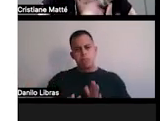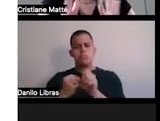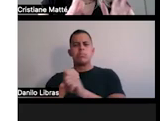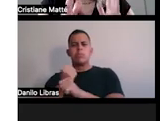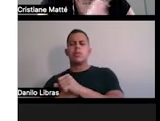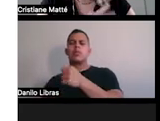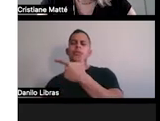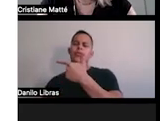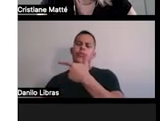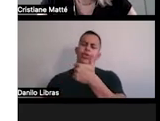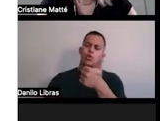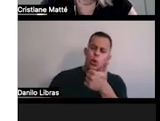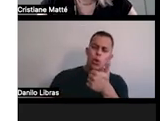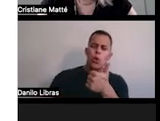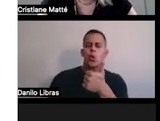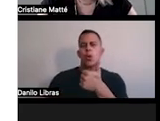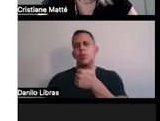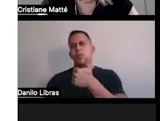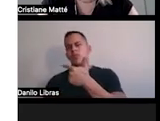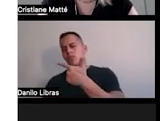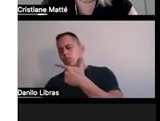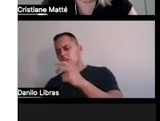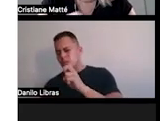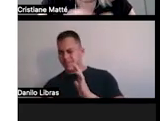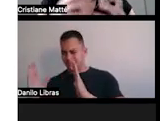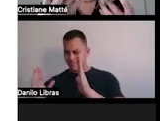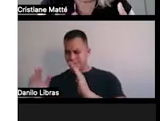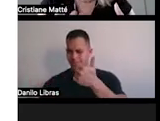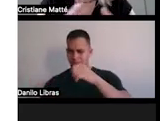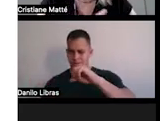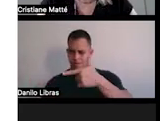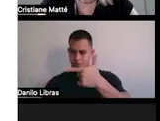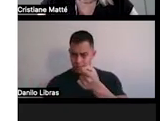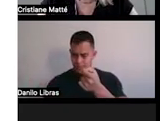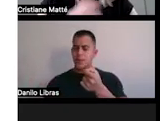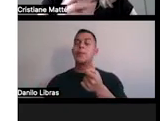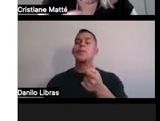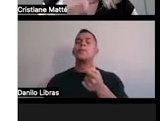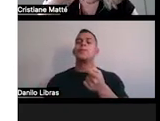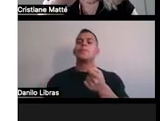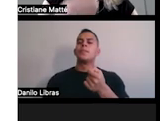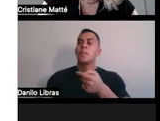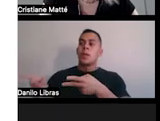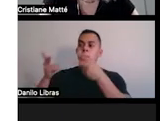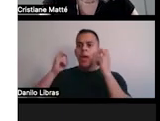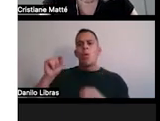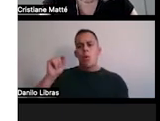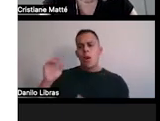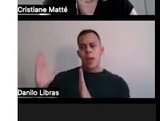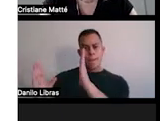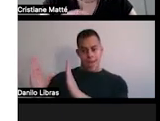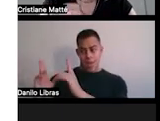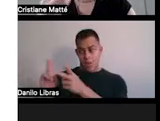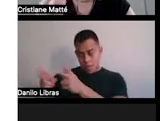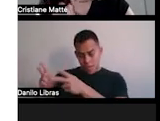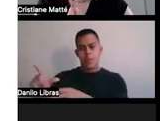21 a 25, naquela década de 20, e viu que naquela mesma época, exatamente nas mesmas regiões,